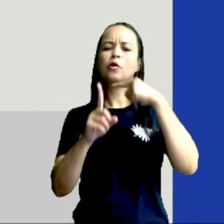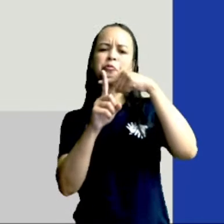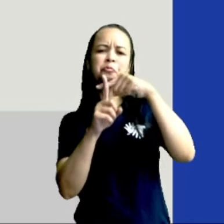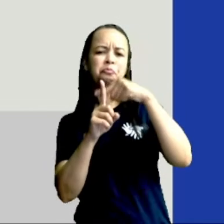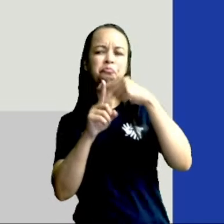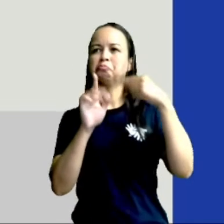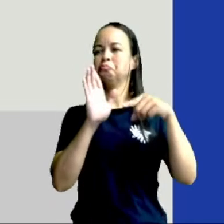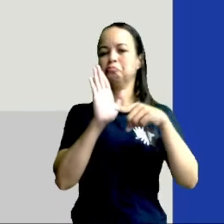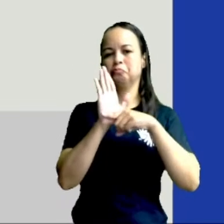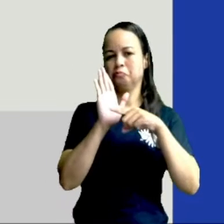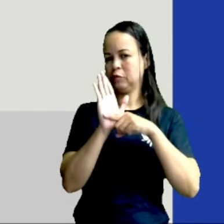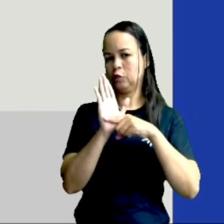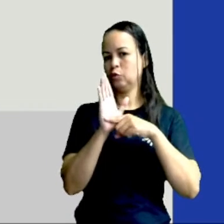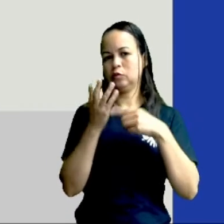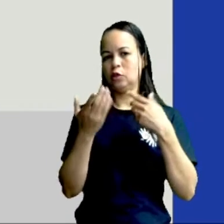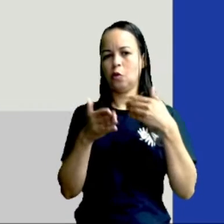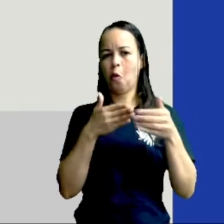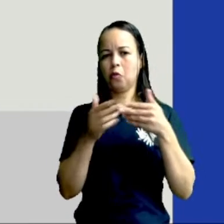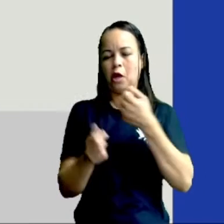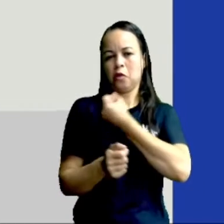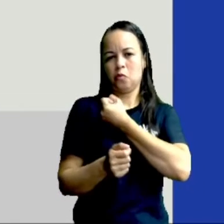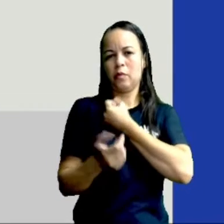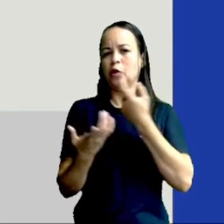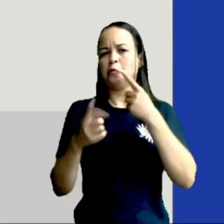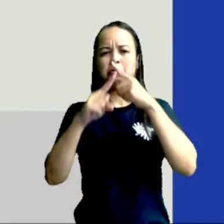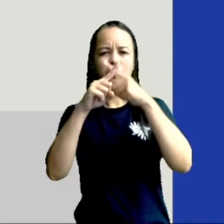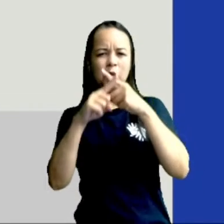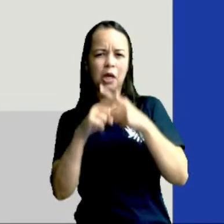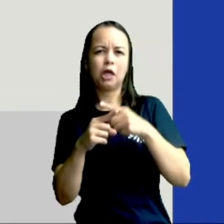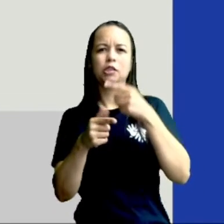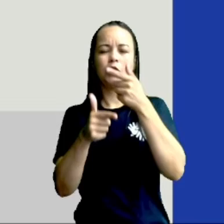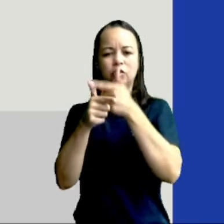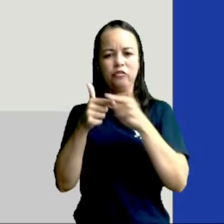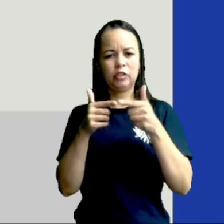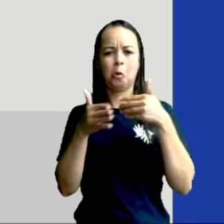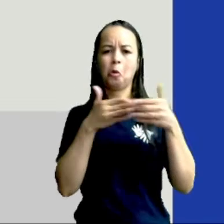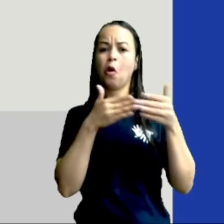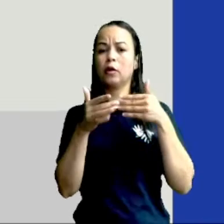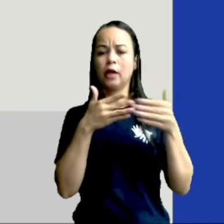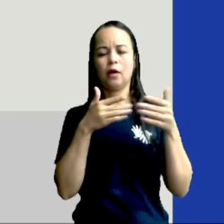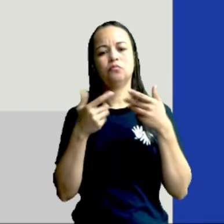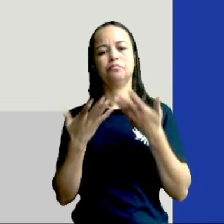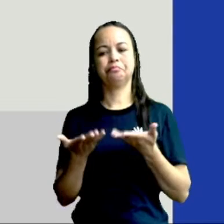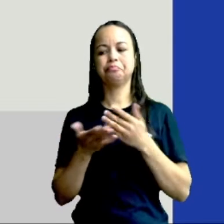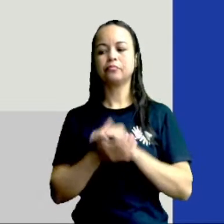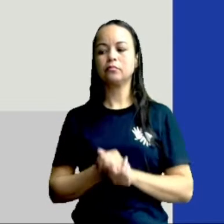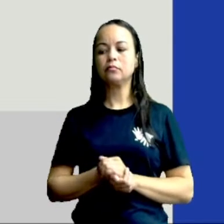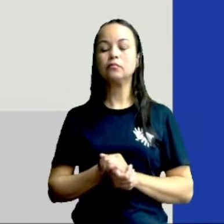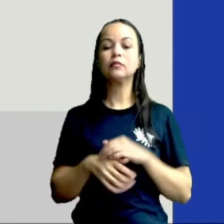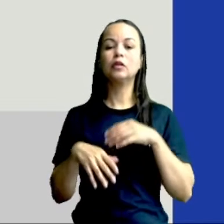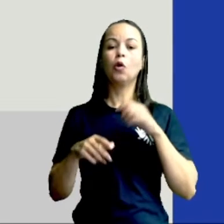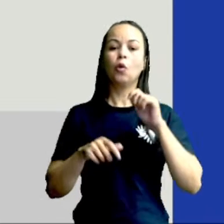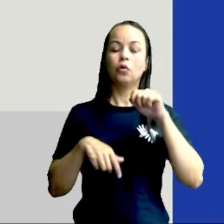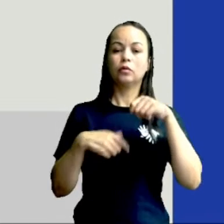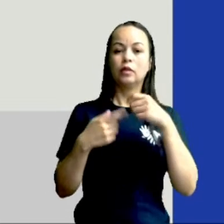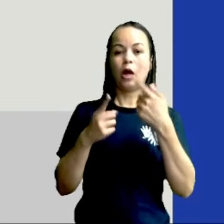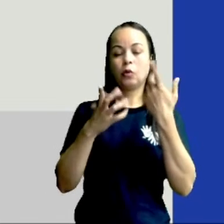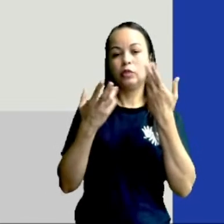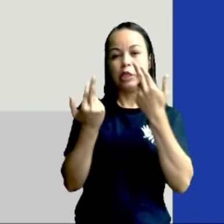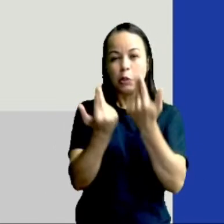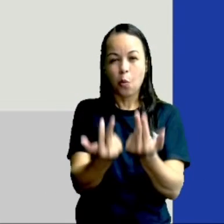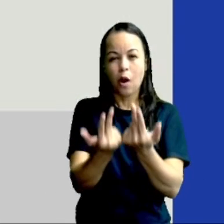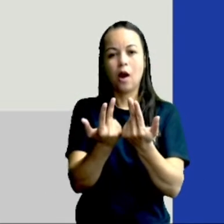ou à subtração de um determinado número, multiplicação, divisão, qualquer operação. O sinal de igual vai me dar